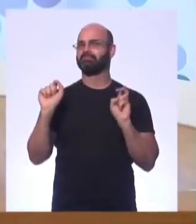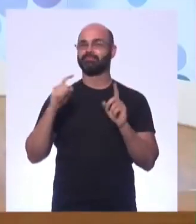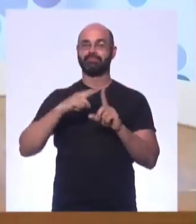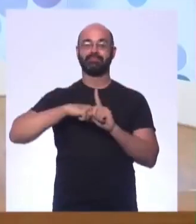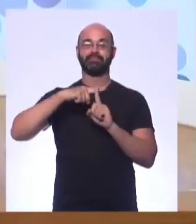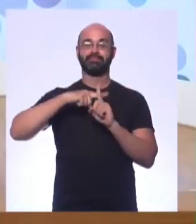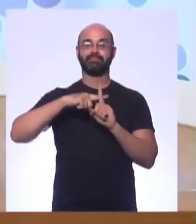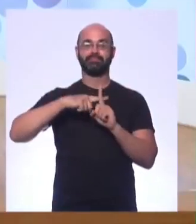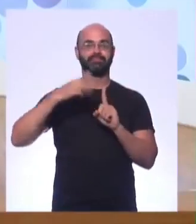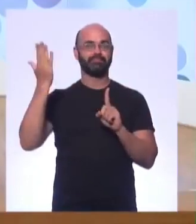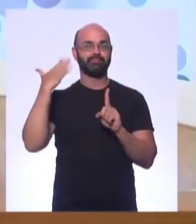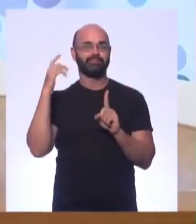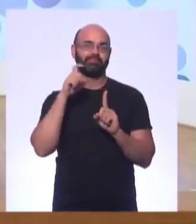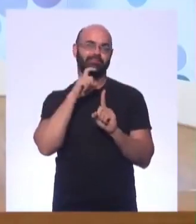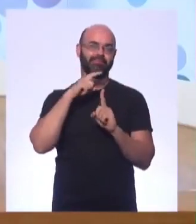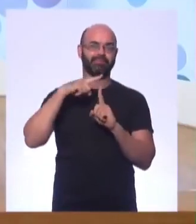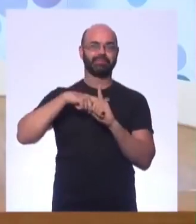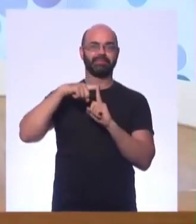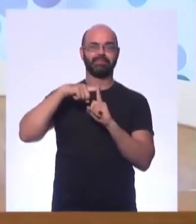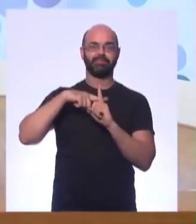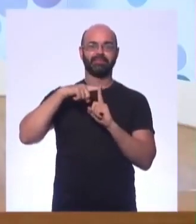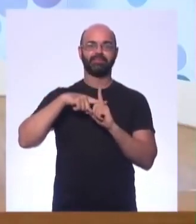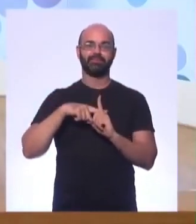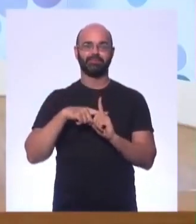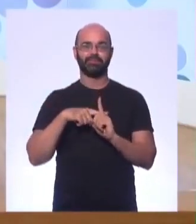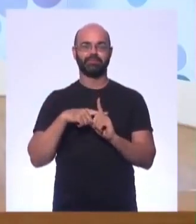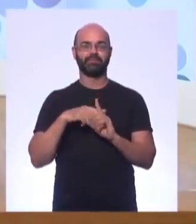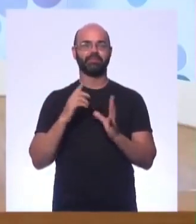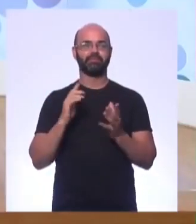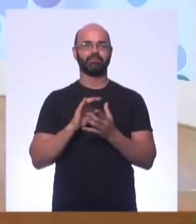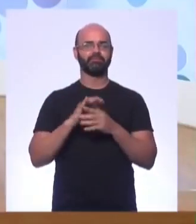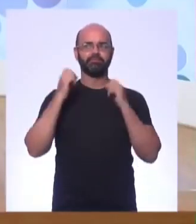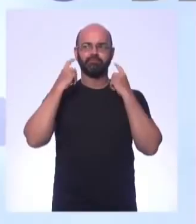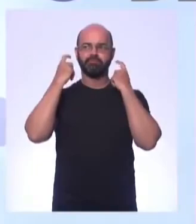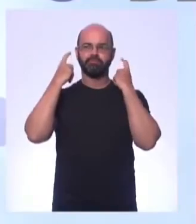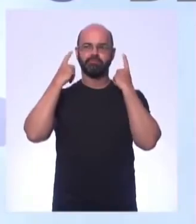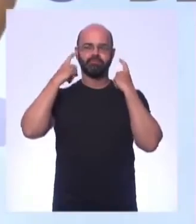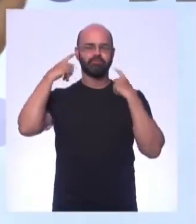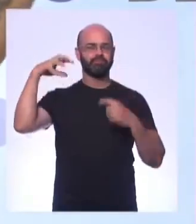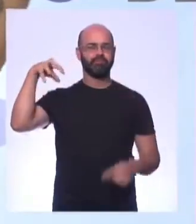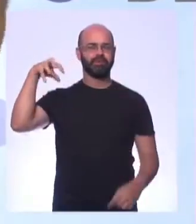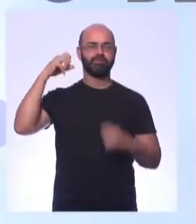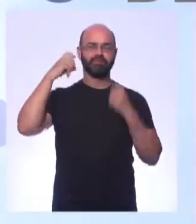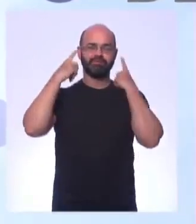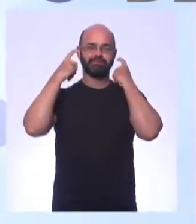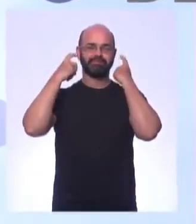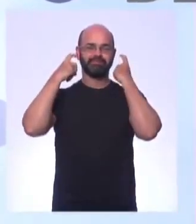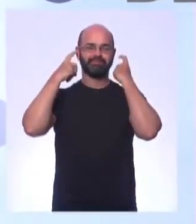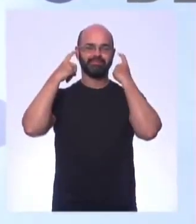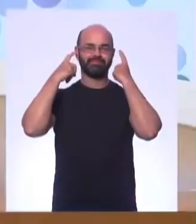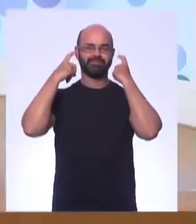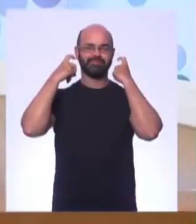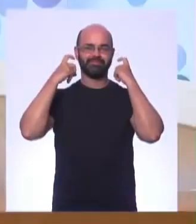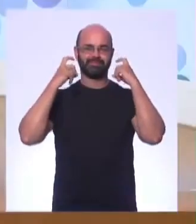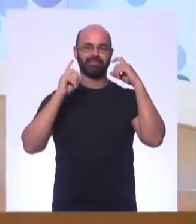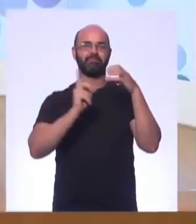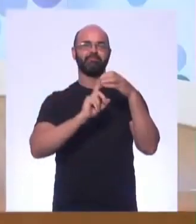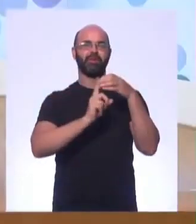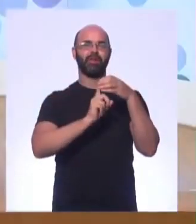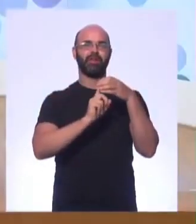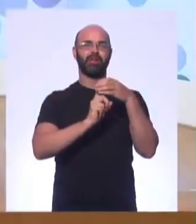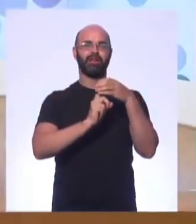temperatura, certo? Mas antes de começar a aula, vai ter o sinal? Ó o sinal! Pá! Chama a galera